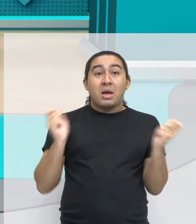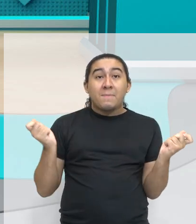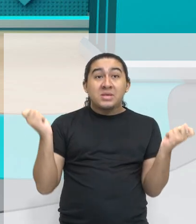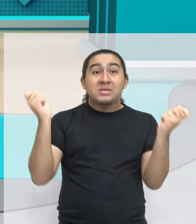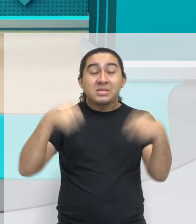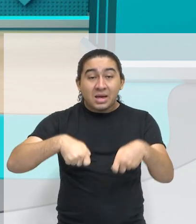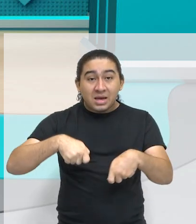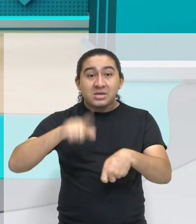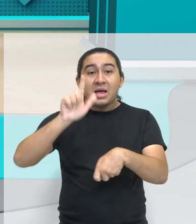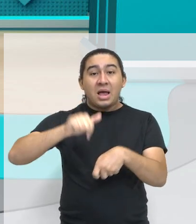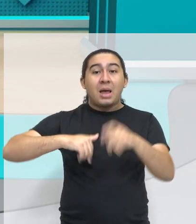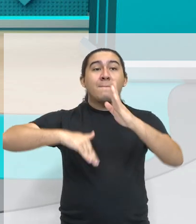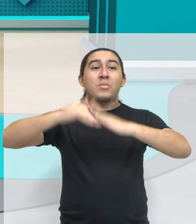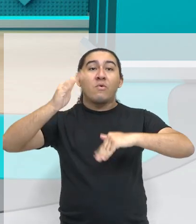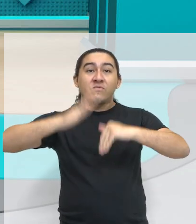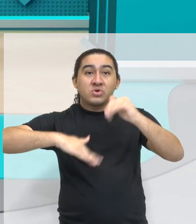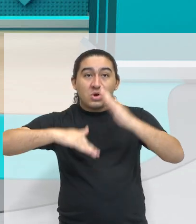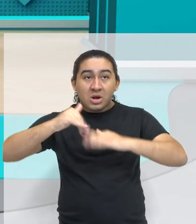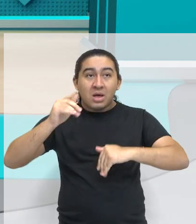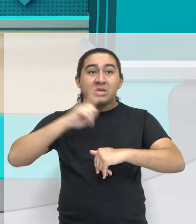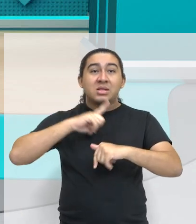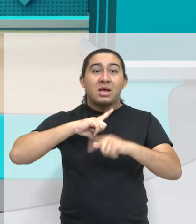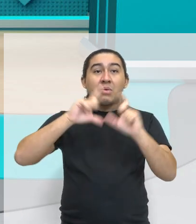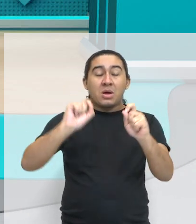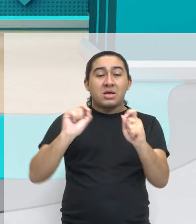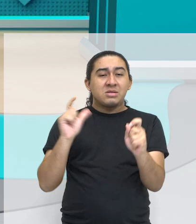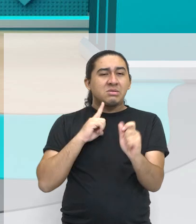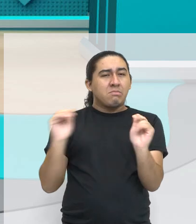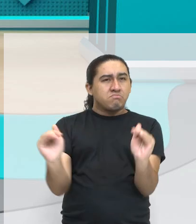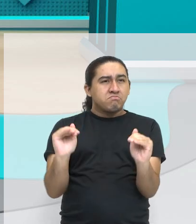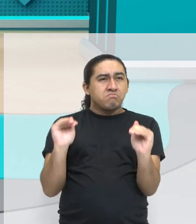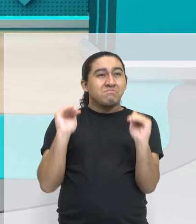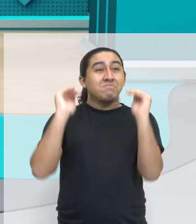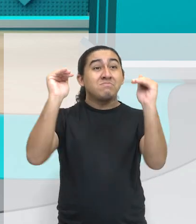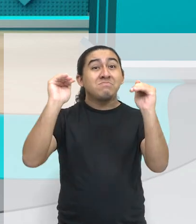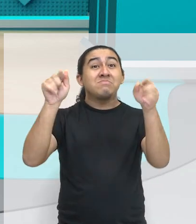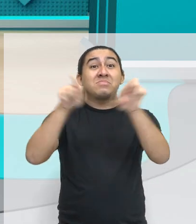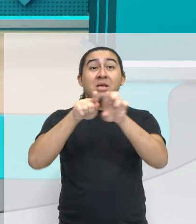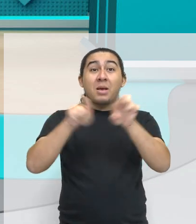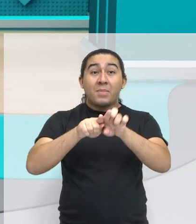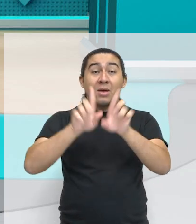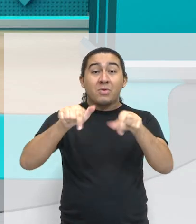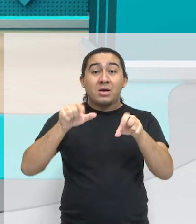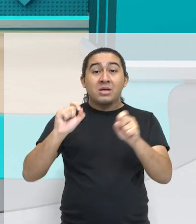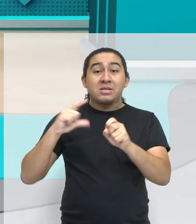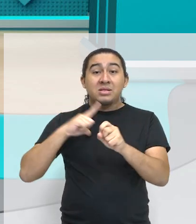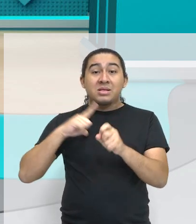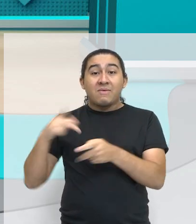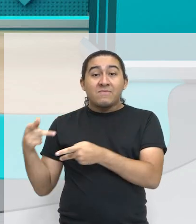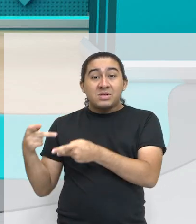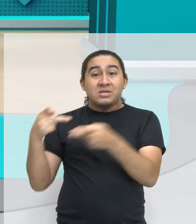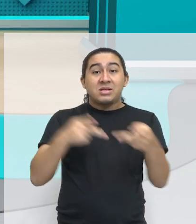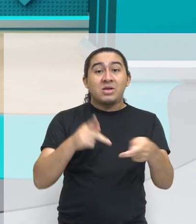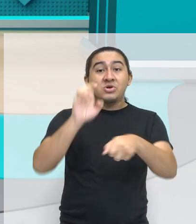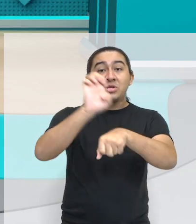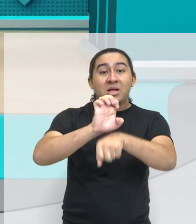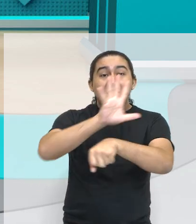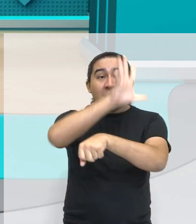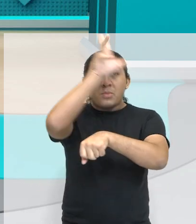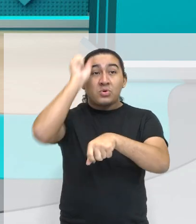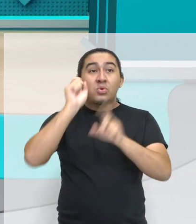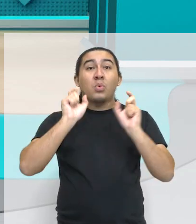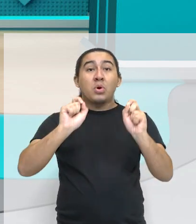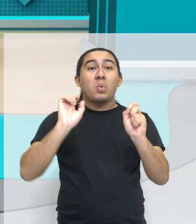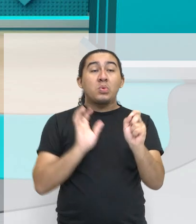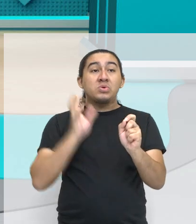eram profissionais, né, de alto nível e vieram para o Amazonas. E aí o que aconteceu?